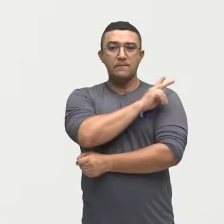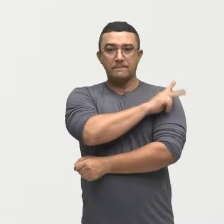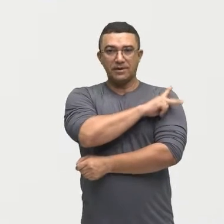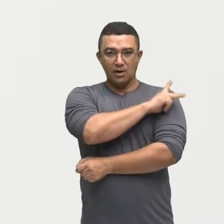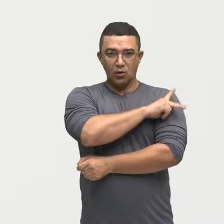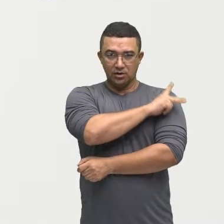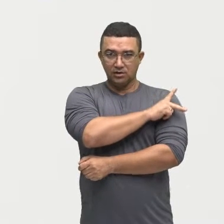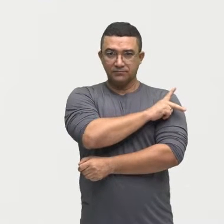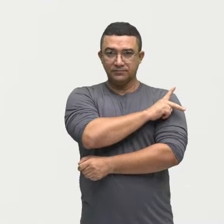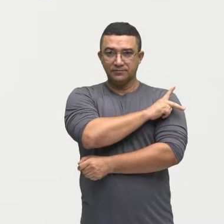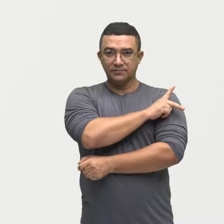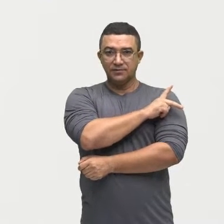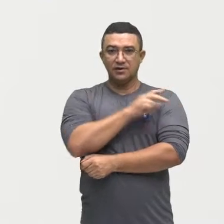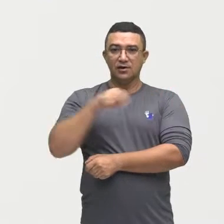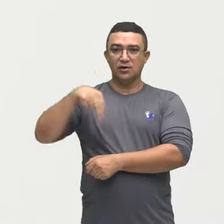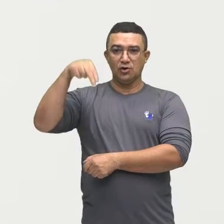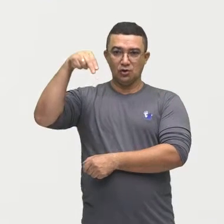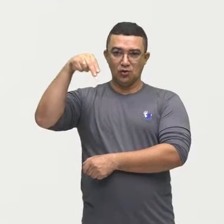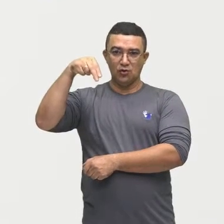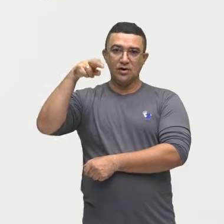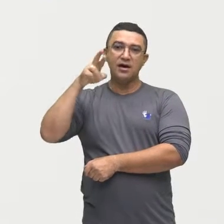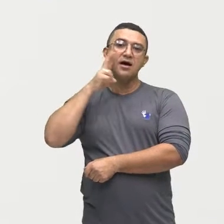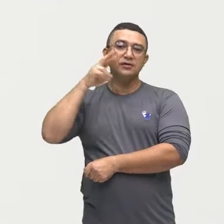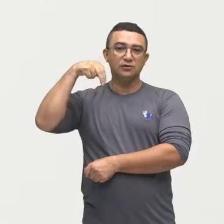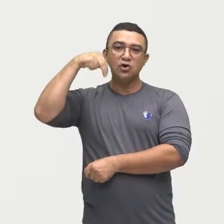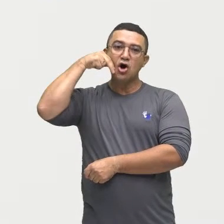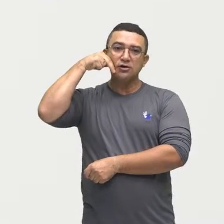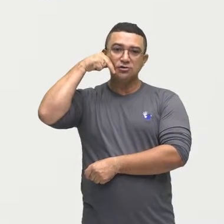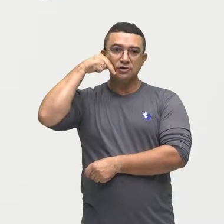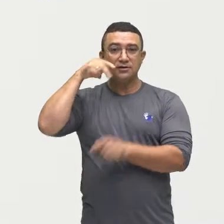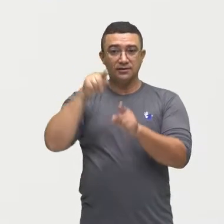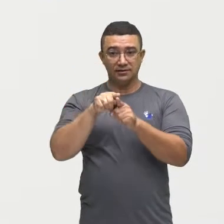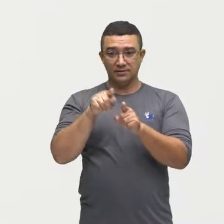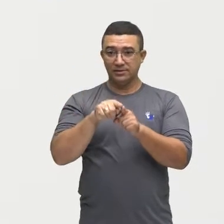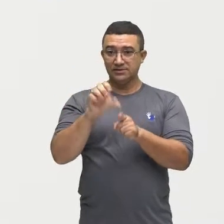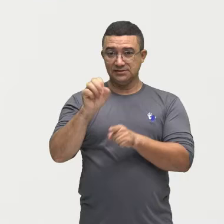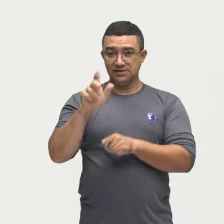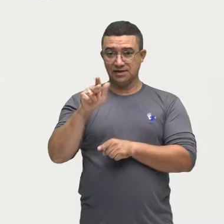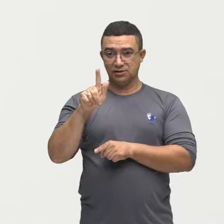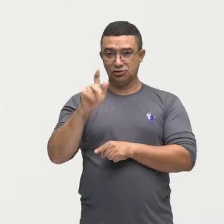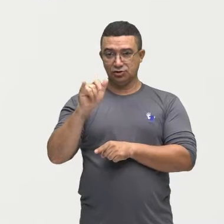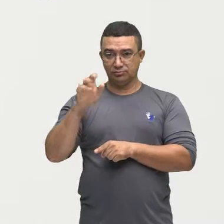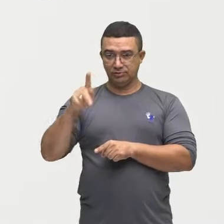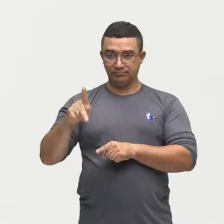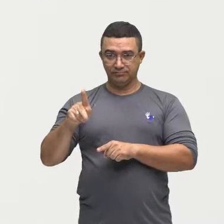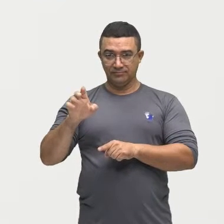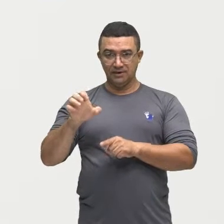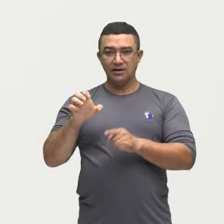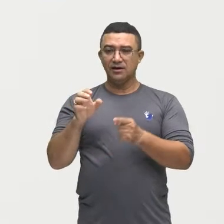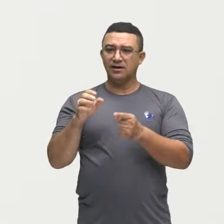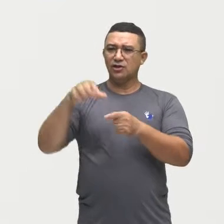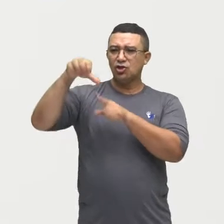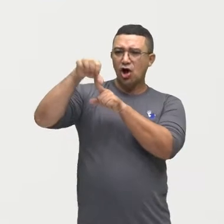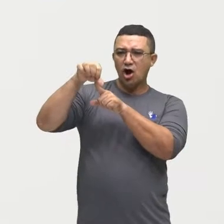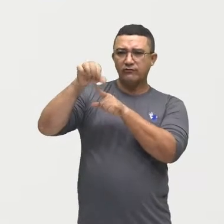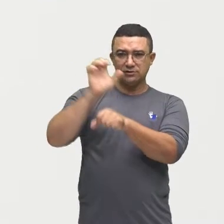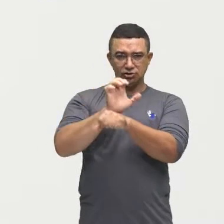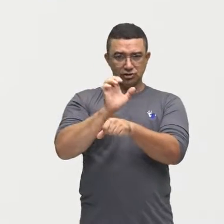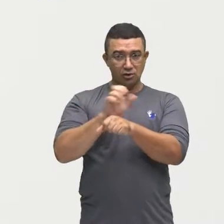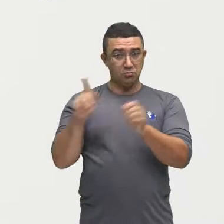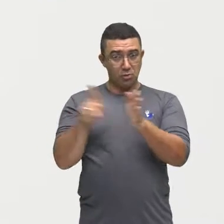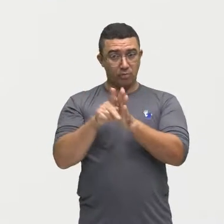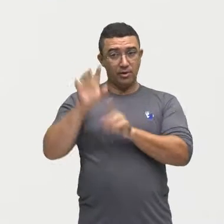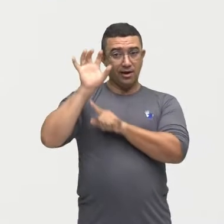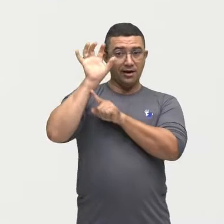Pernambuco, Piauí, Rio Grande do Norte e também Sergipe. Então, são esses os estados que vão compor